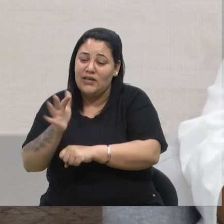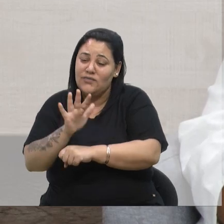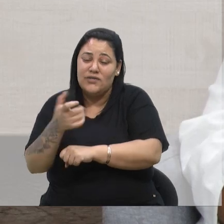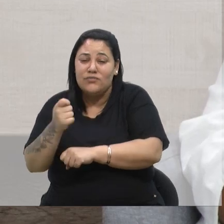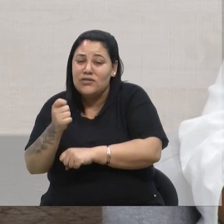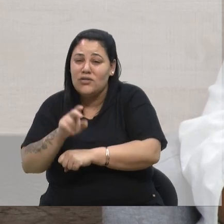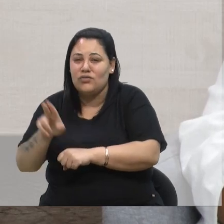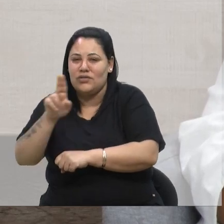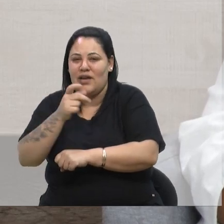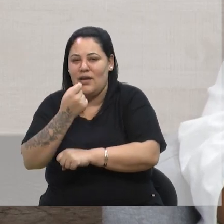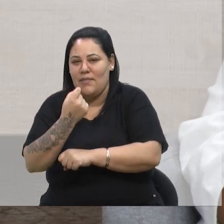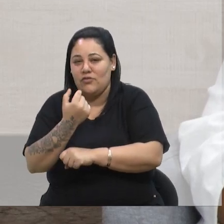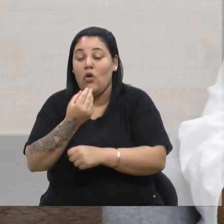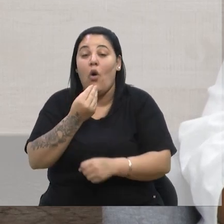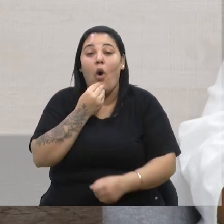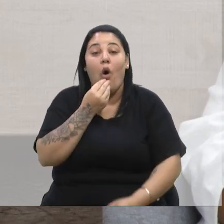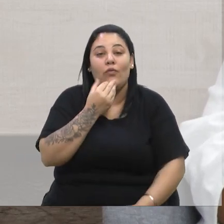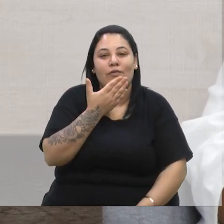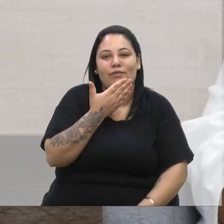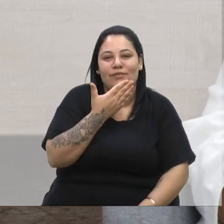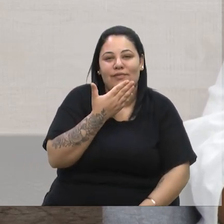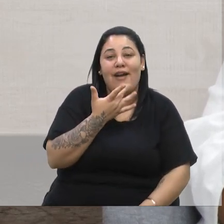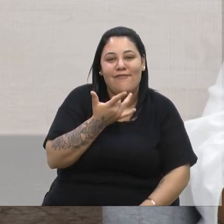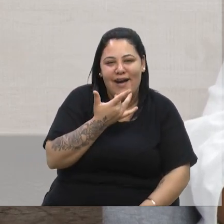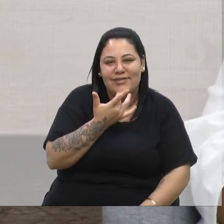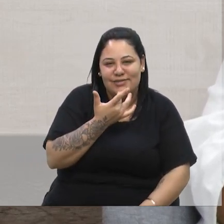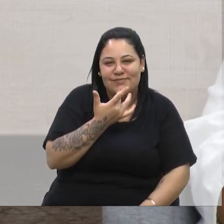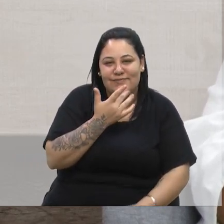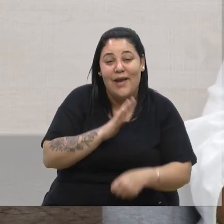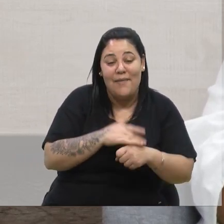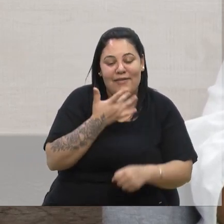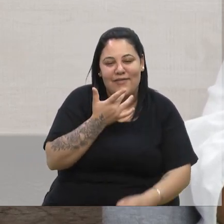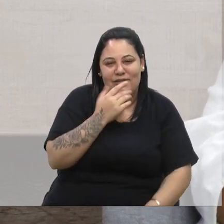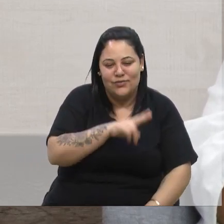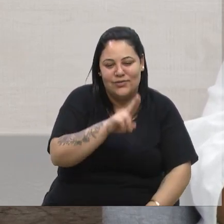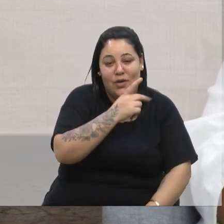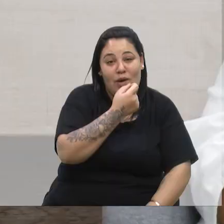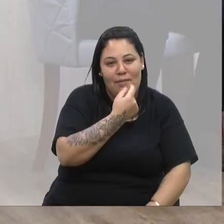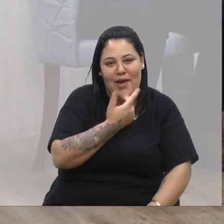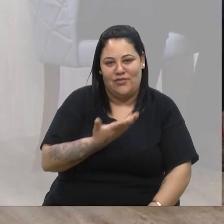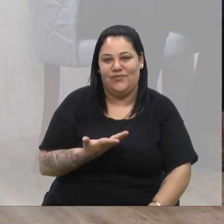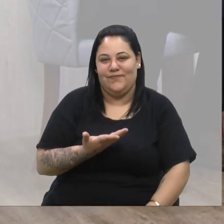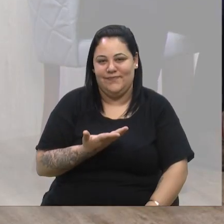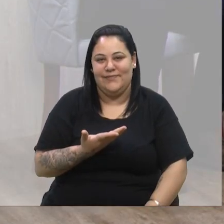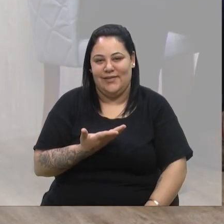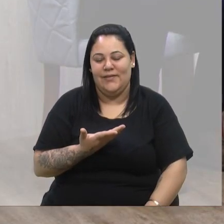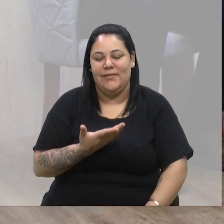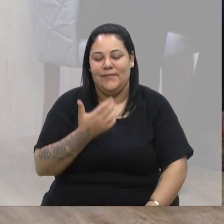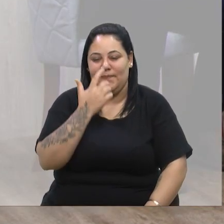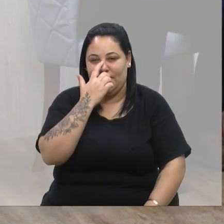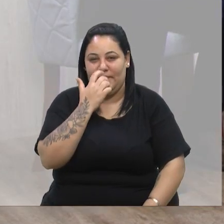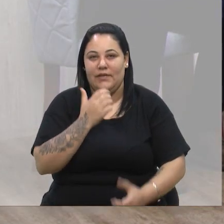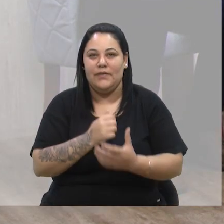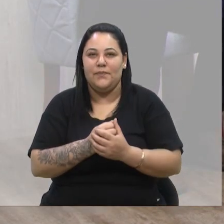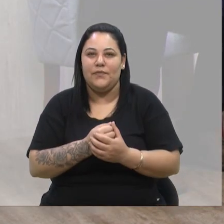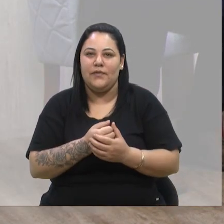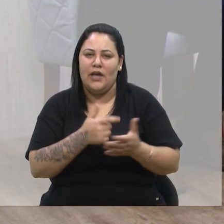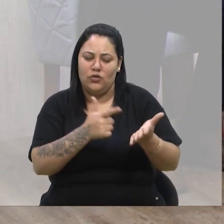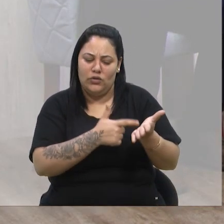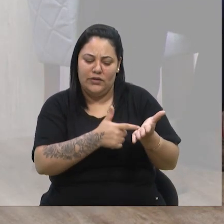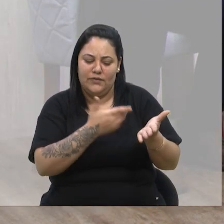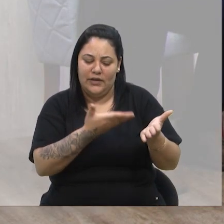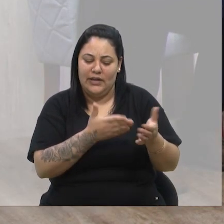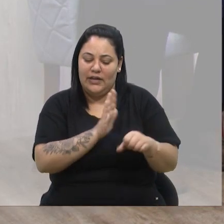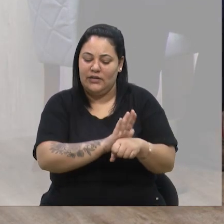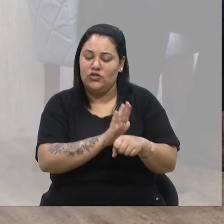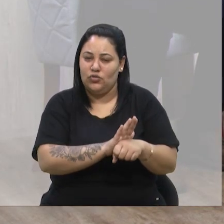mais fácil tu ir buscar uma medicação, né? E esse aspecto da ajuda? Porque aqui ela se